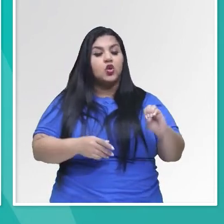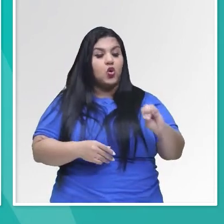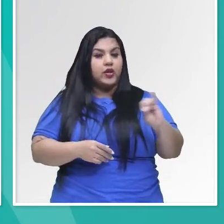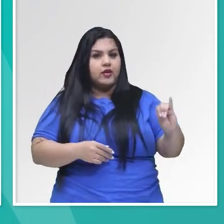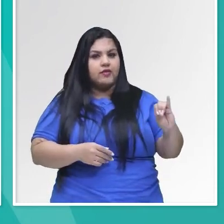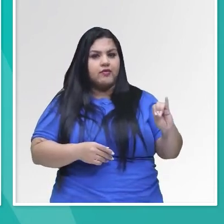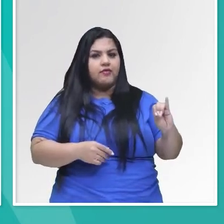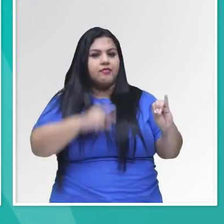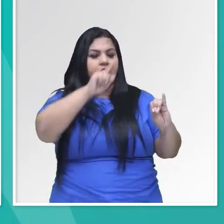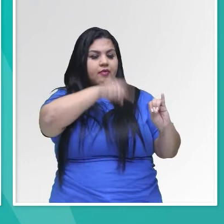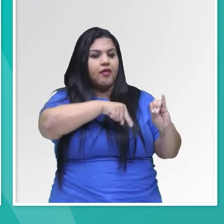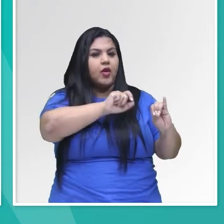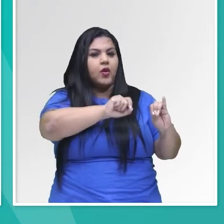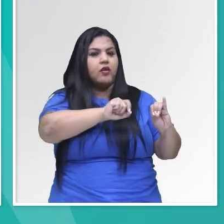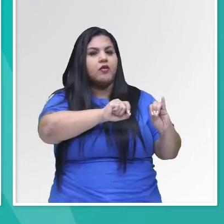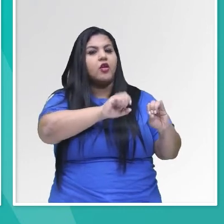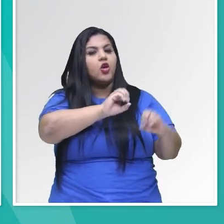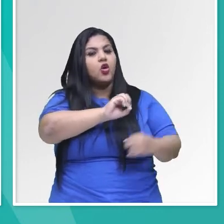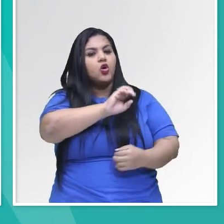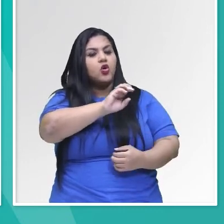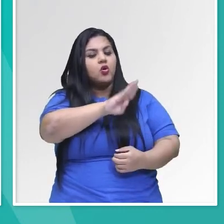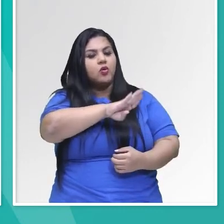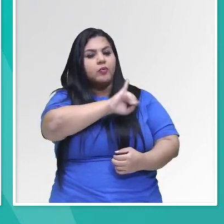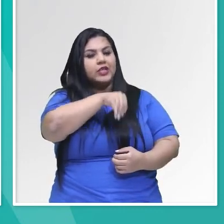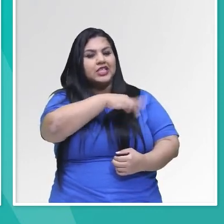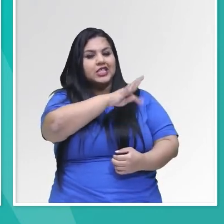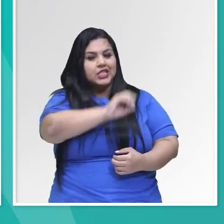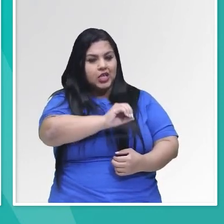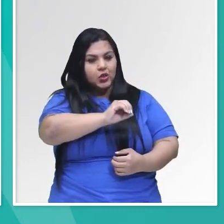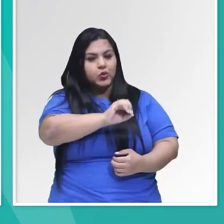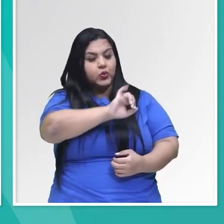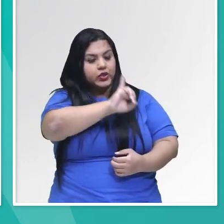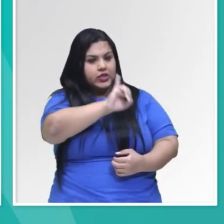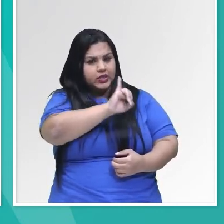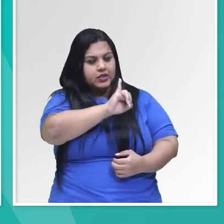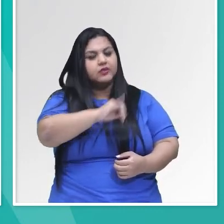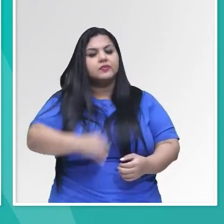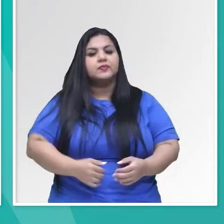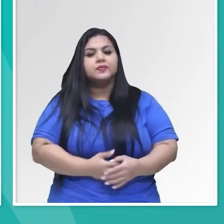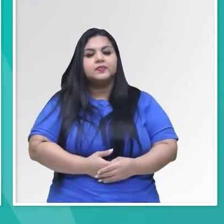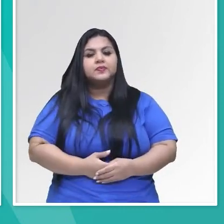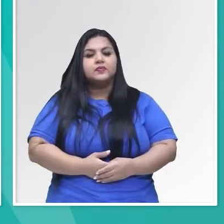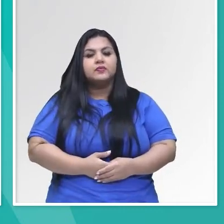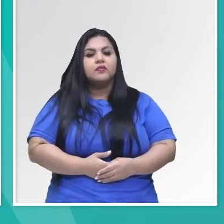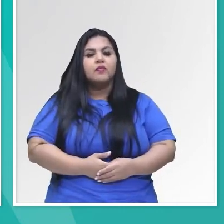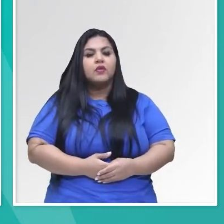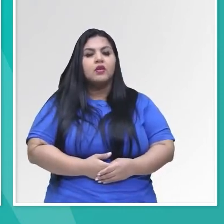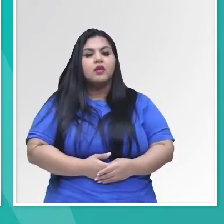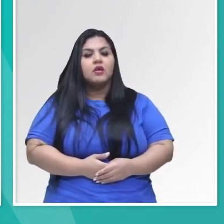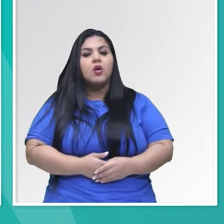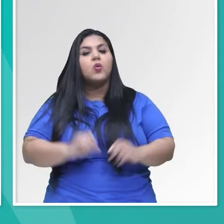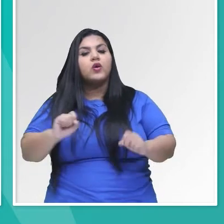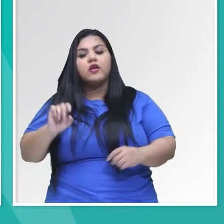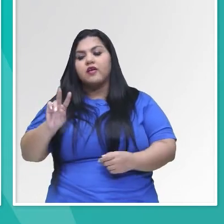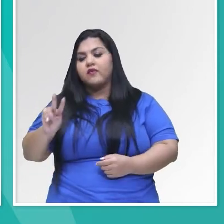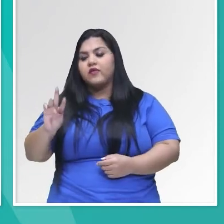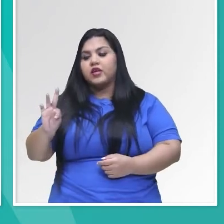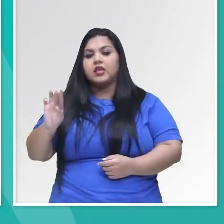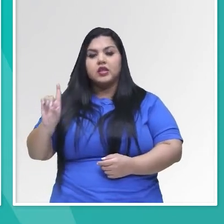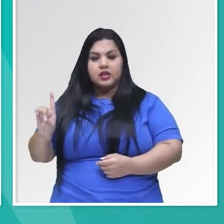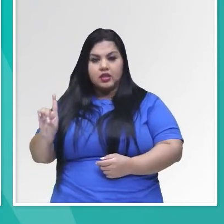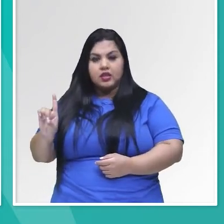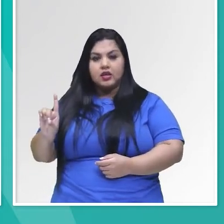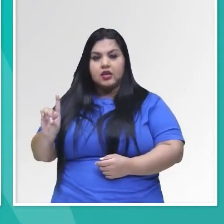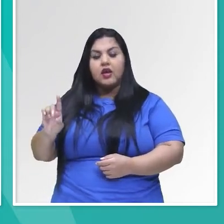Objeto. Exatamente. Isso pode colar à vontade. Tá embaixo aí. Pode colar, tá? O que significa VTD? Verbo